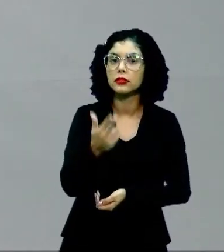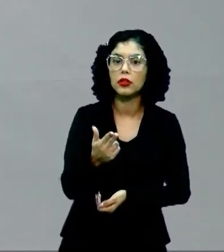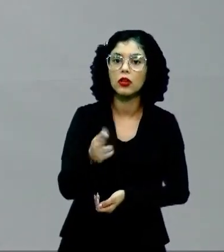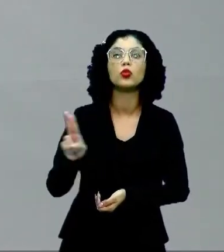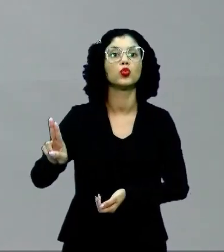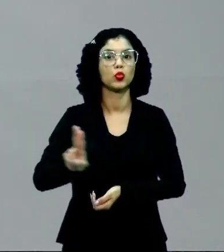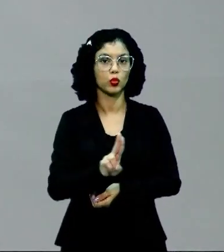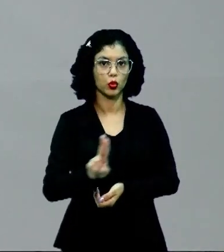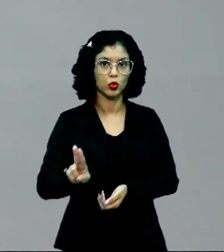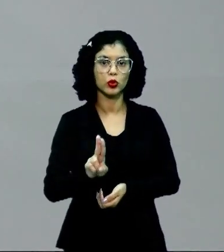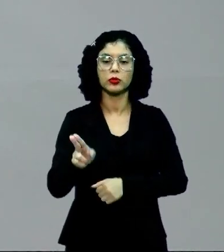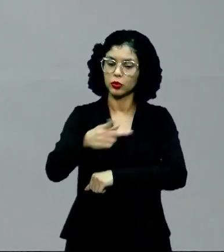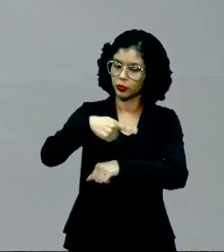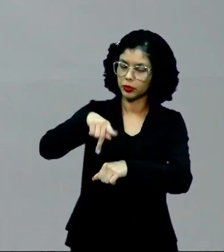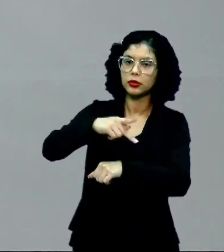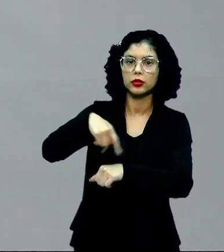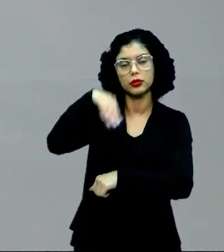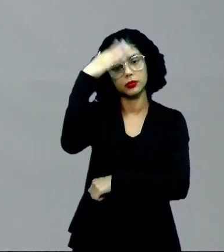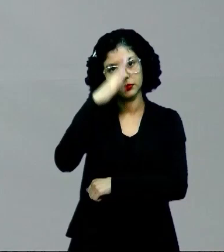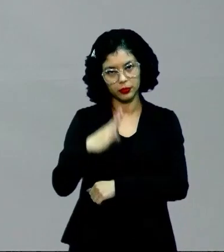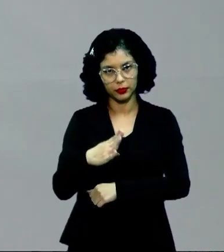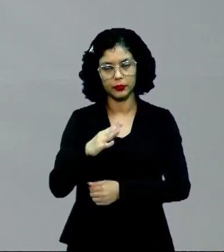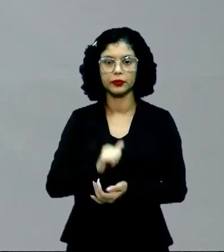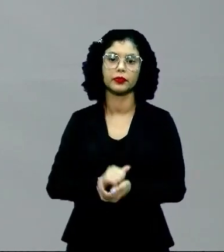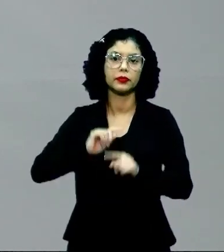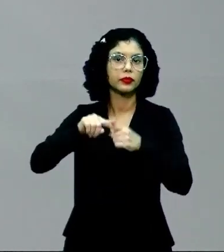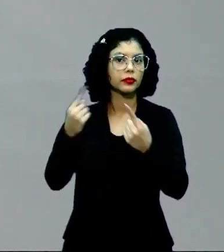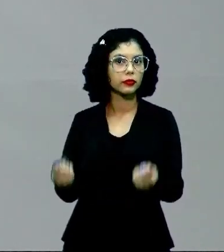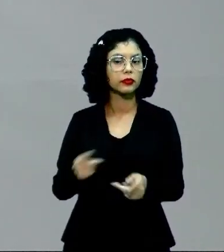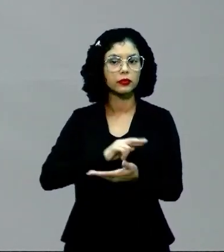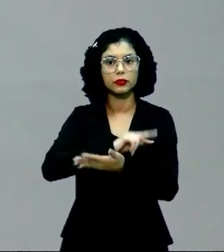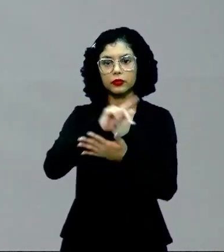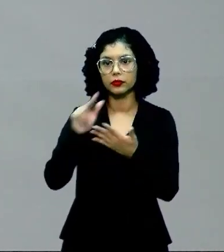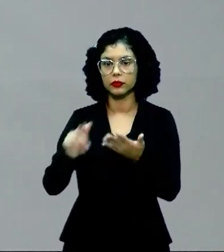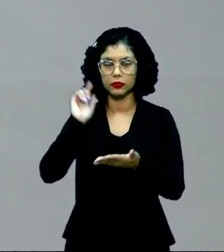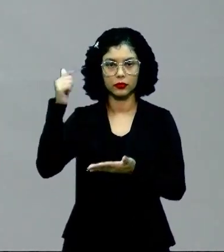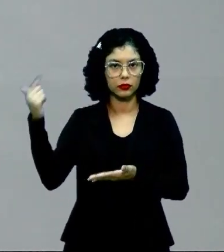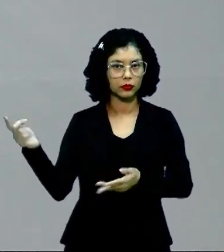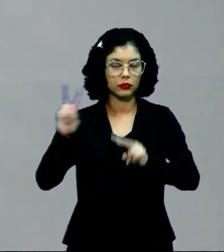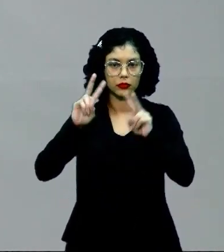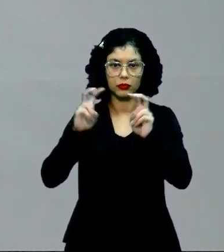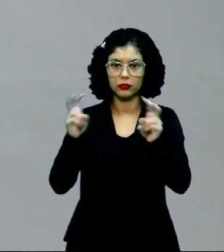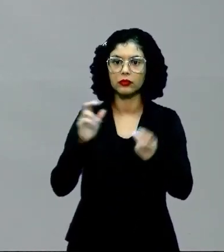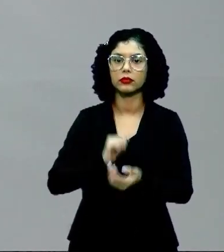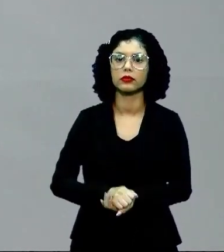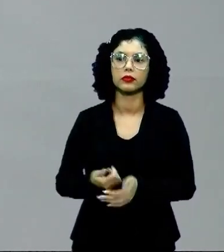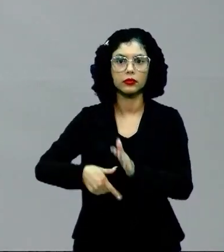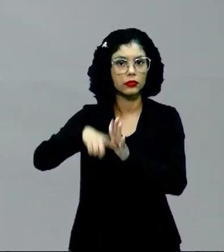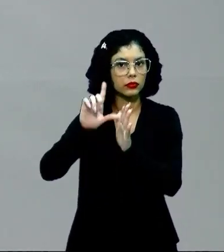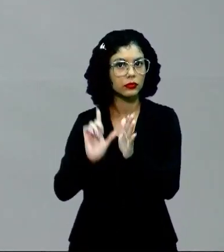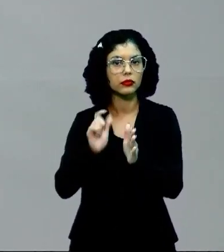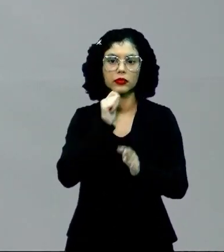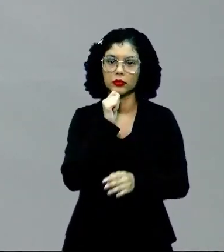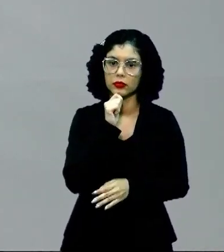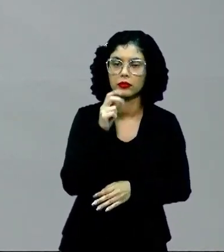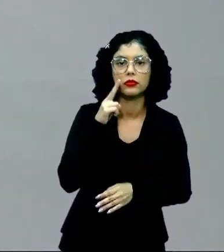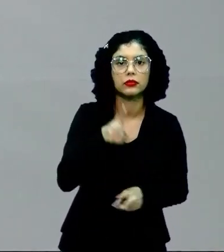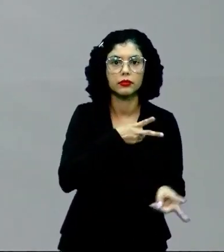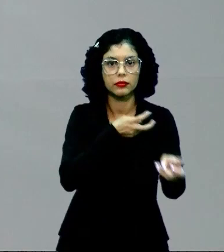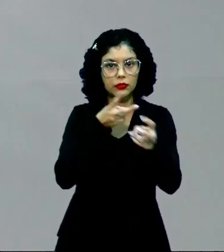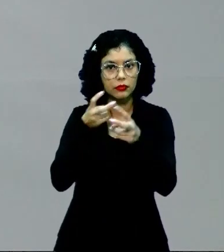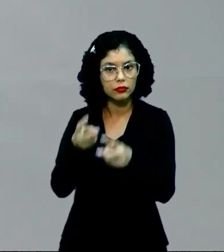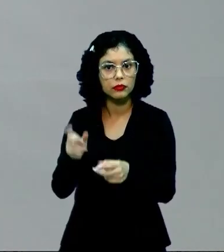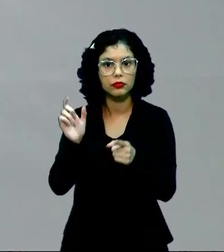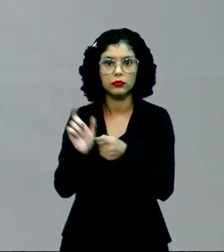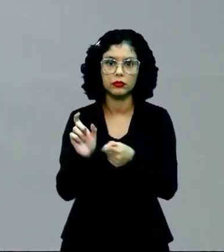o nome do país, né, o Brasil. Mas em vários outros temas anteriores, você vai ver